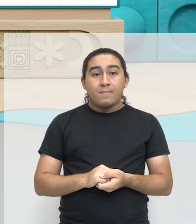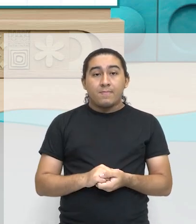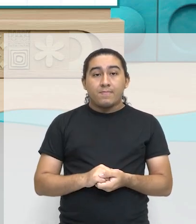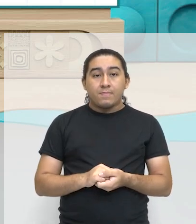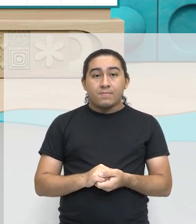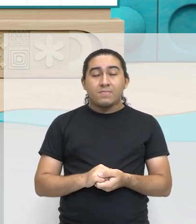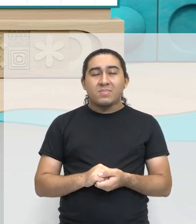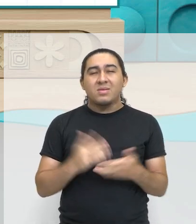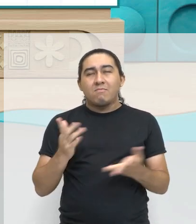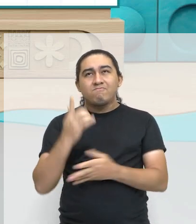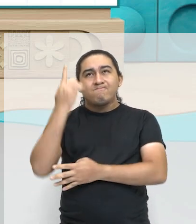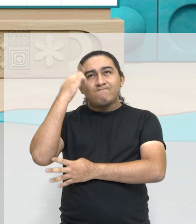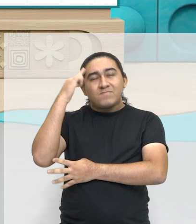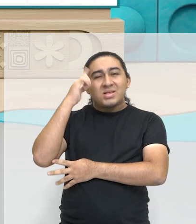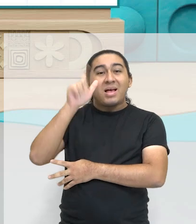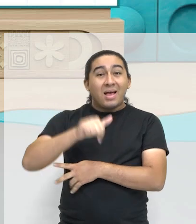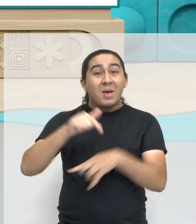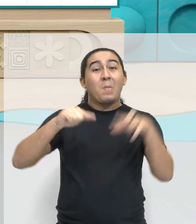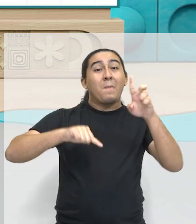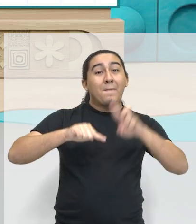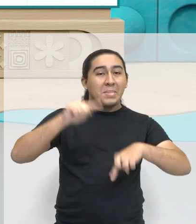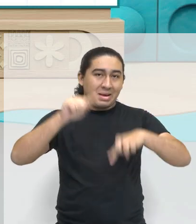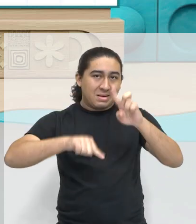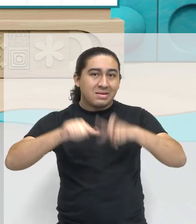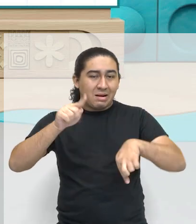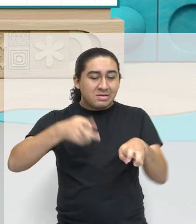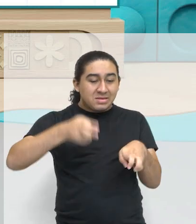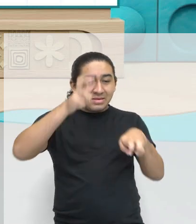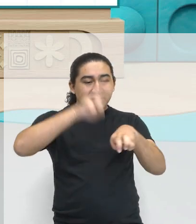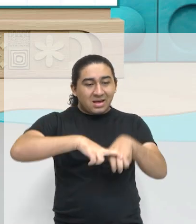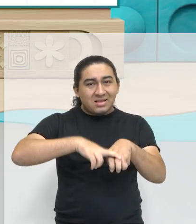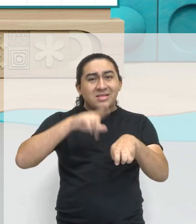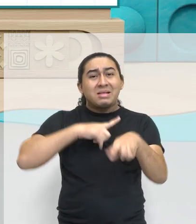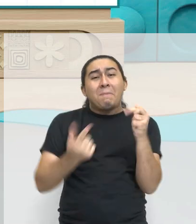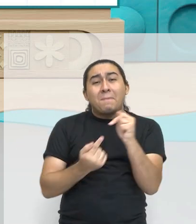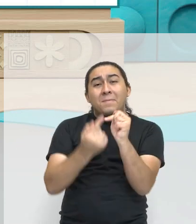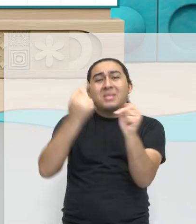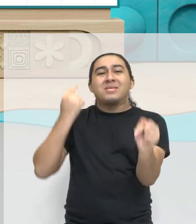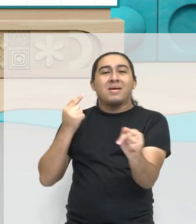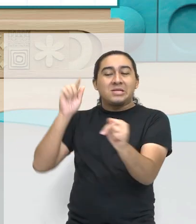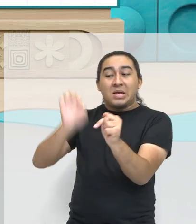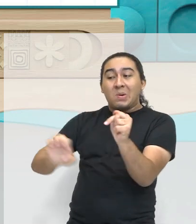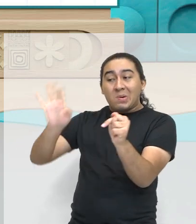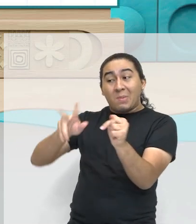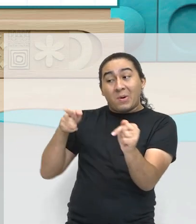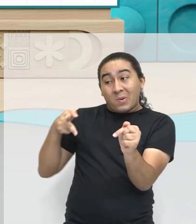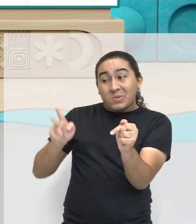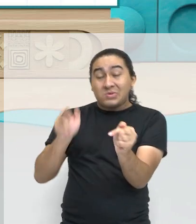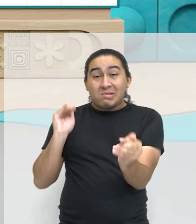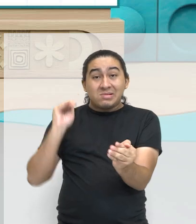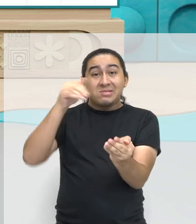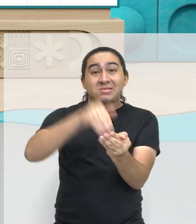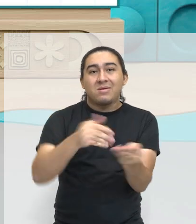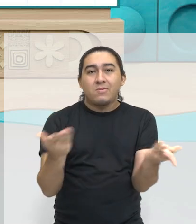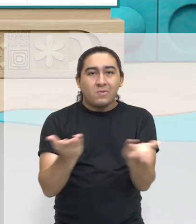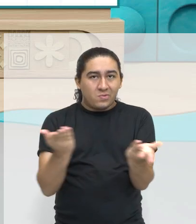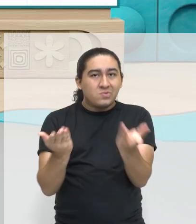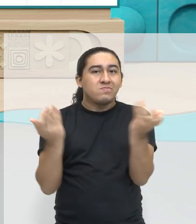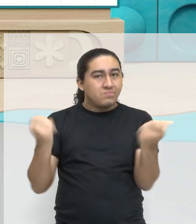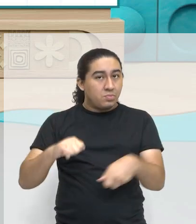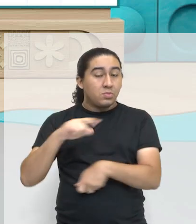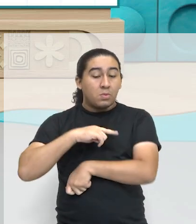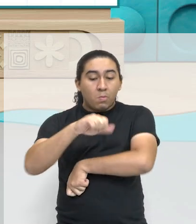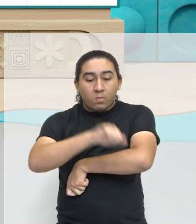confortáveis, e algumas ainda mantêm a formação, né, vamos dizer, a